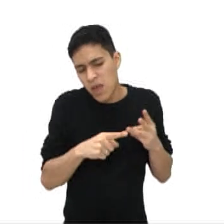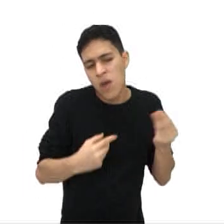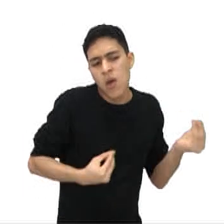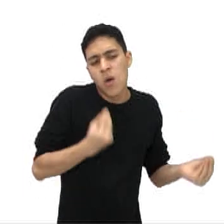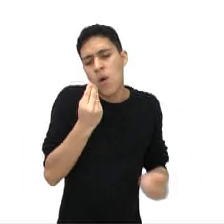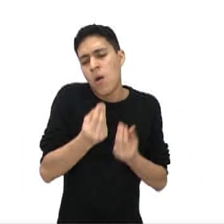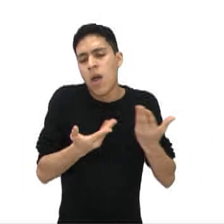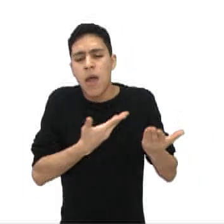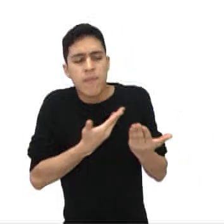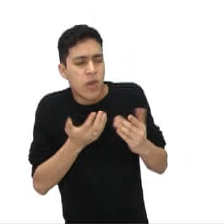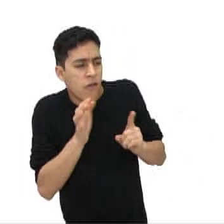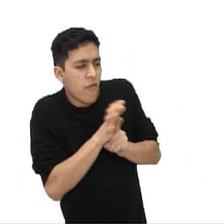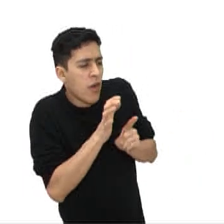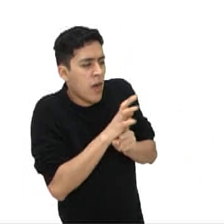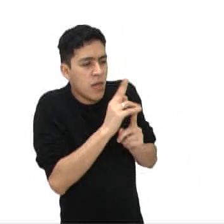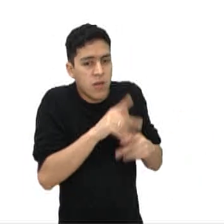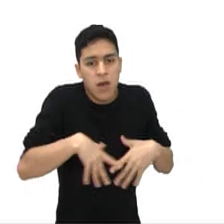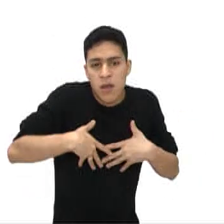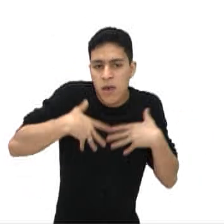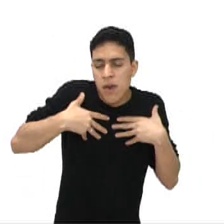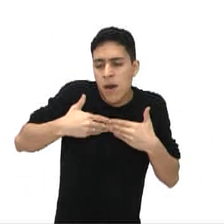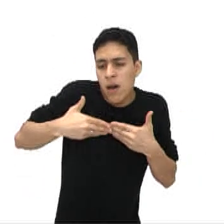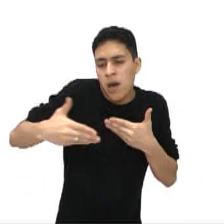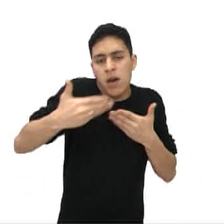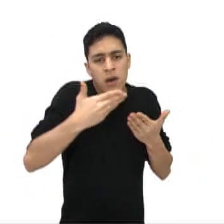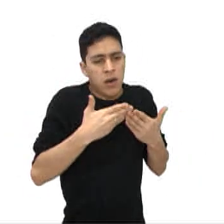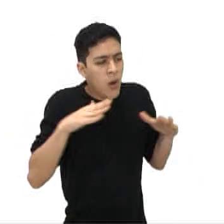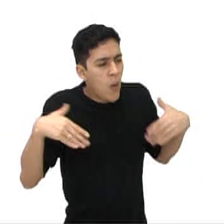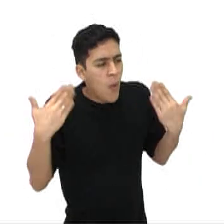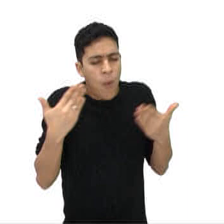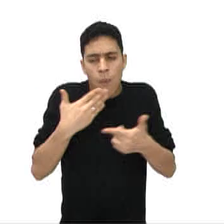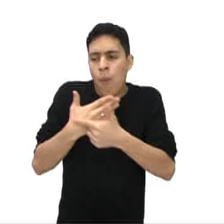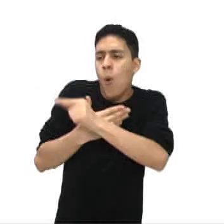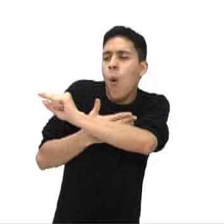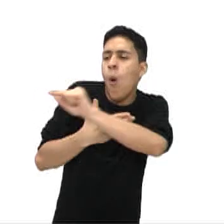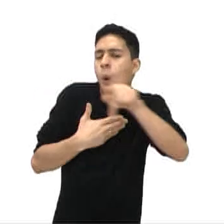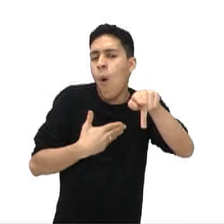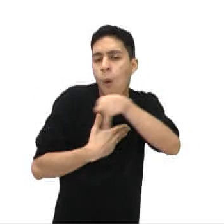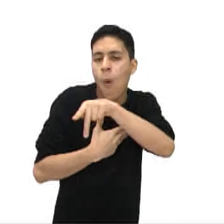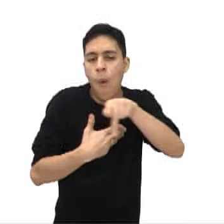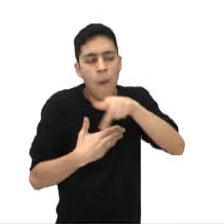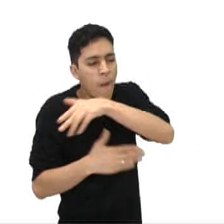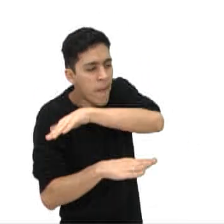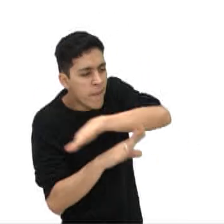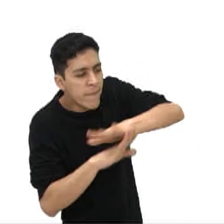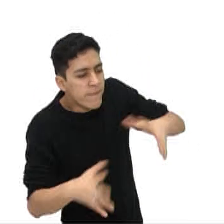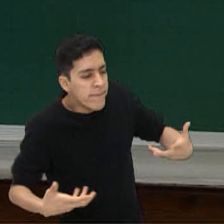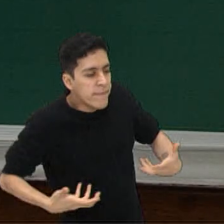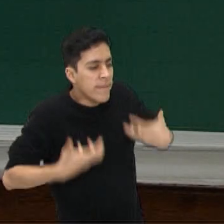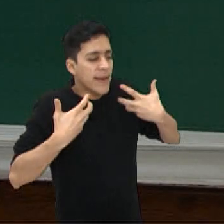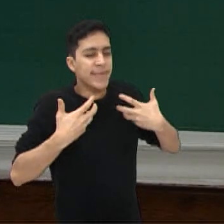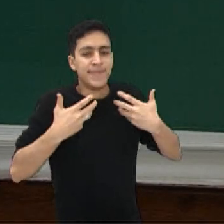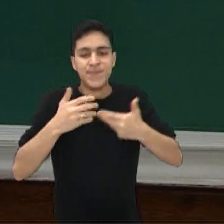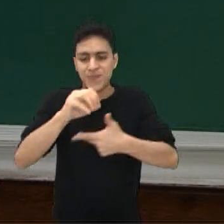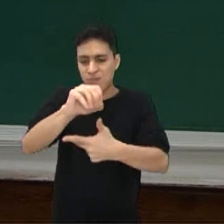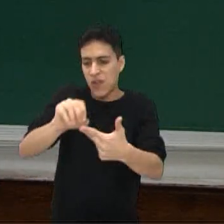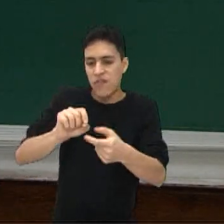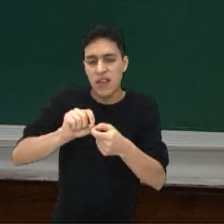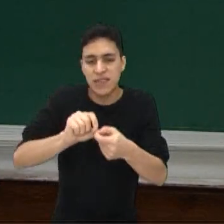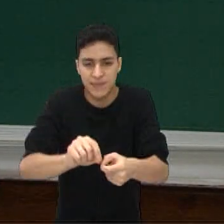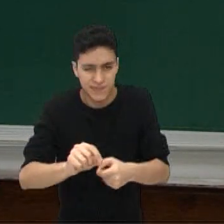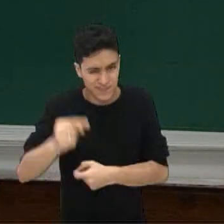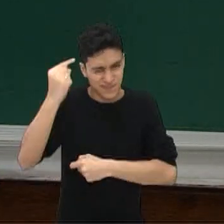seus amigos influenciaram na sua motivação para estudar? Qual papel os professores tiveram na sua motivação para o Enem? Pensa aí